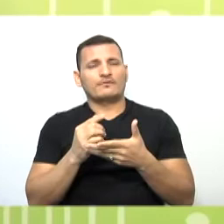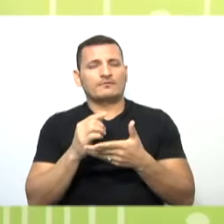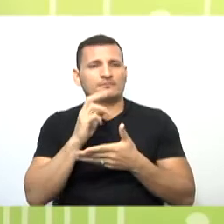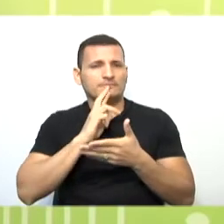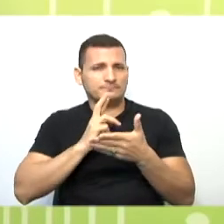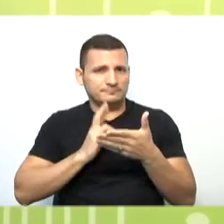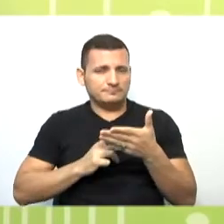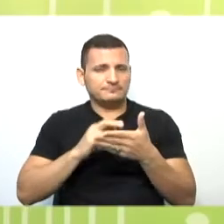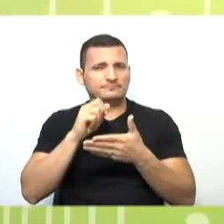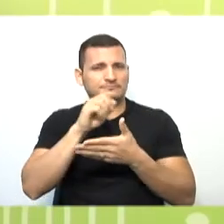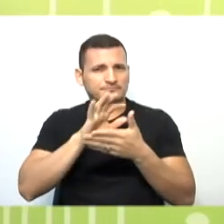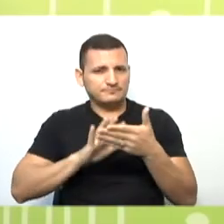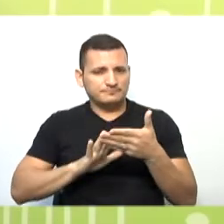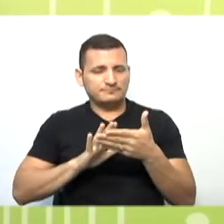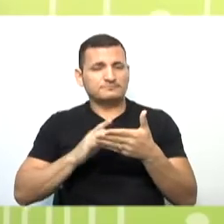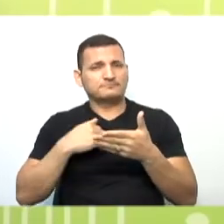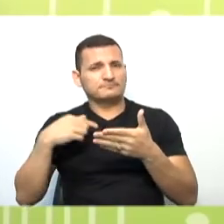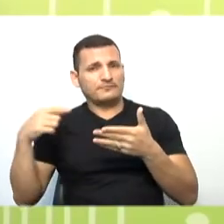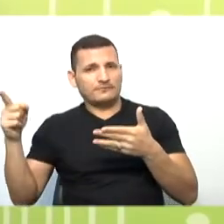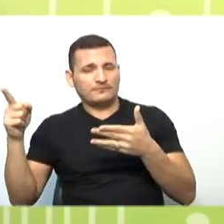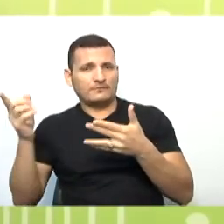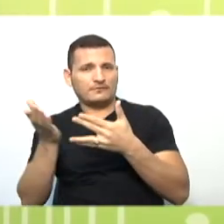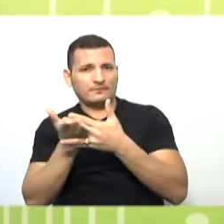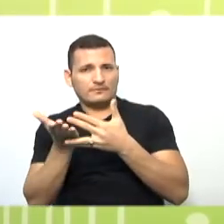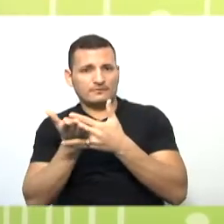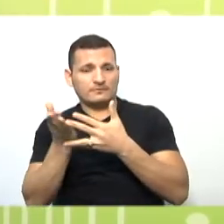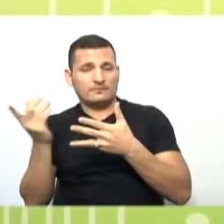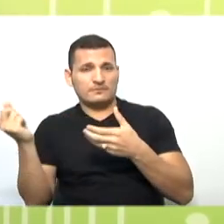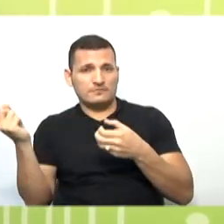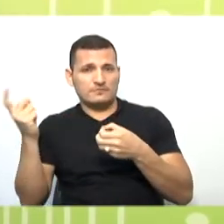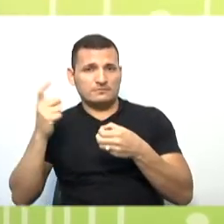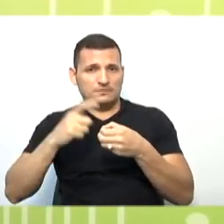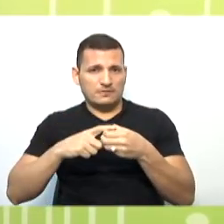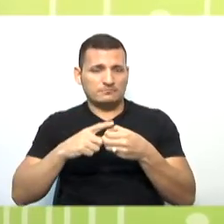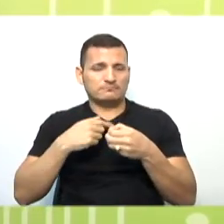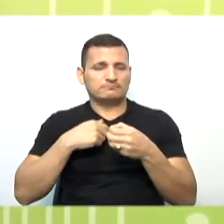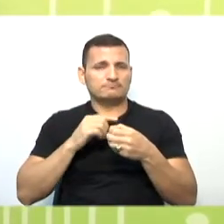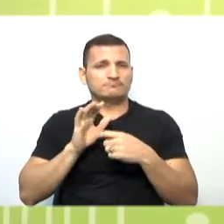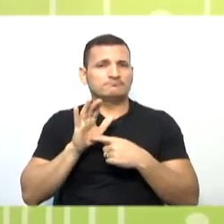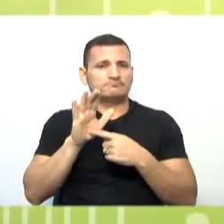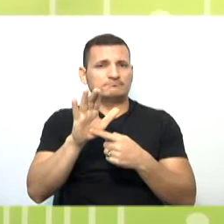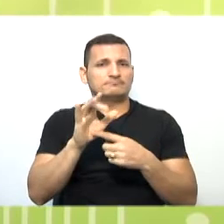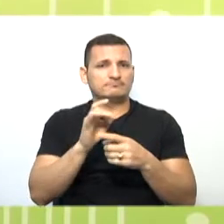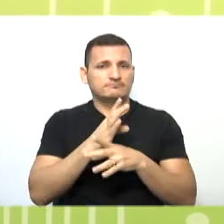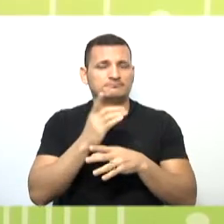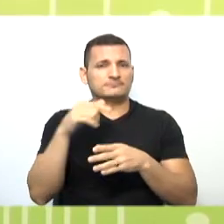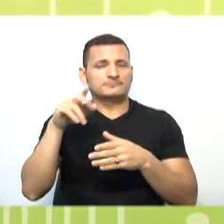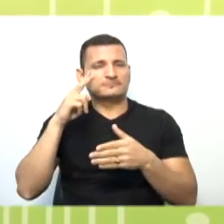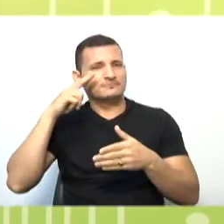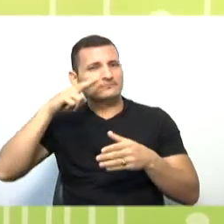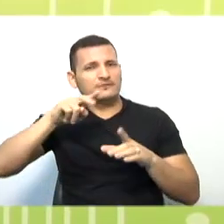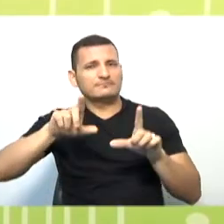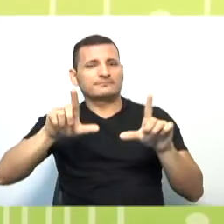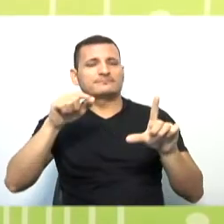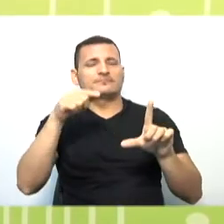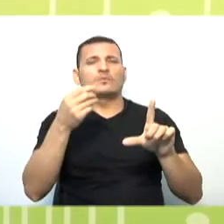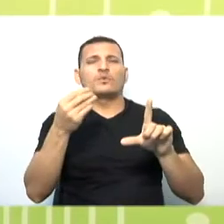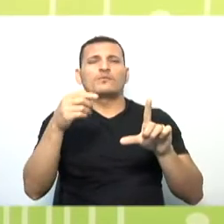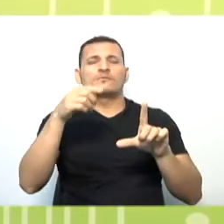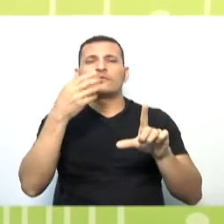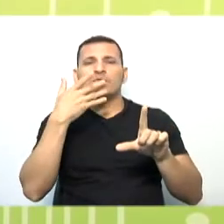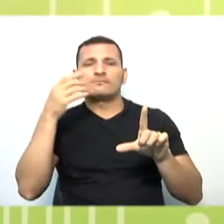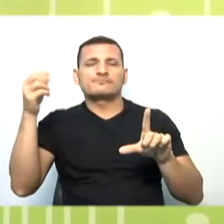essa atividade de sala. Quando a gente voltar, eu vou terminar. Nós vamos acender a nossa lâmpada em